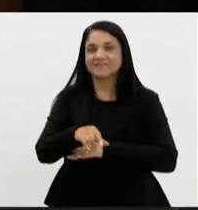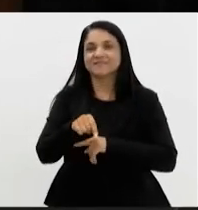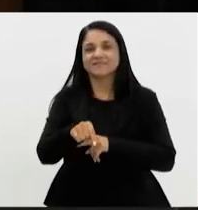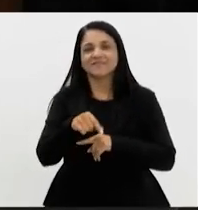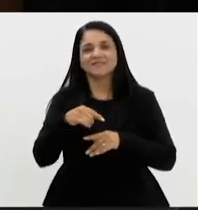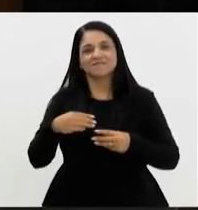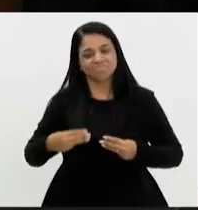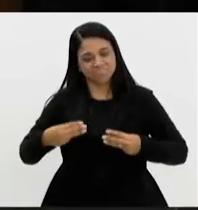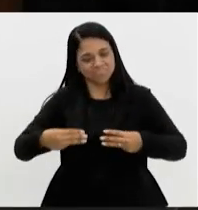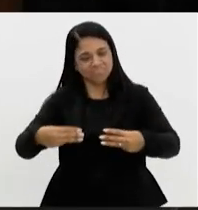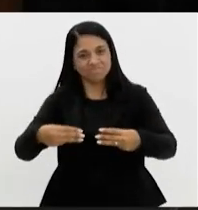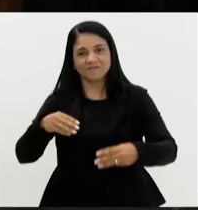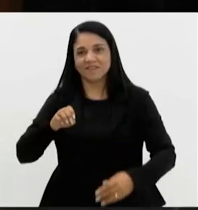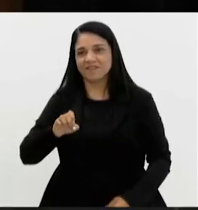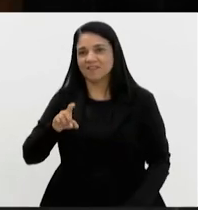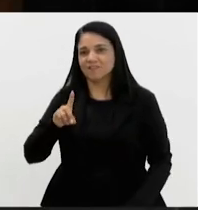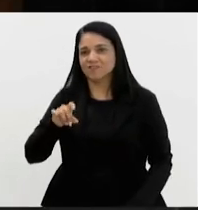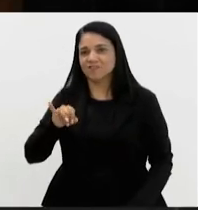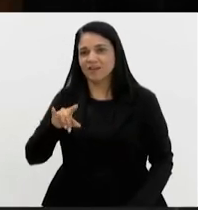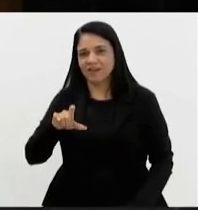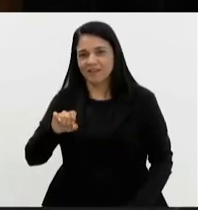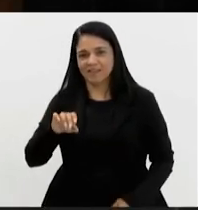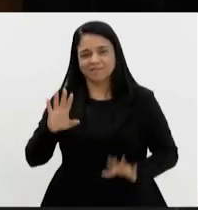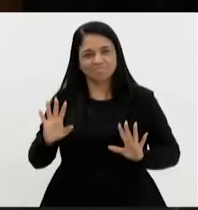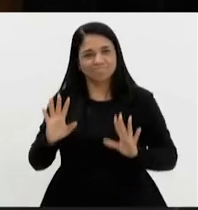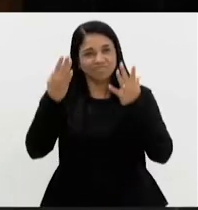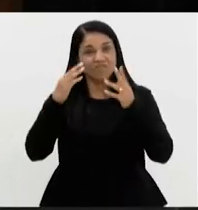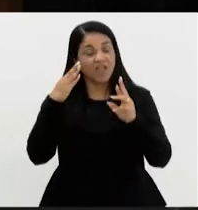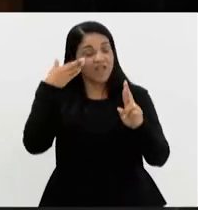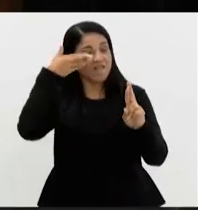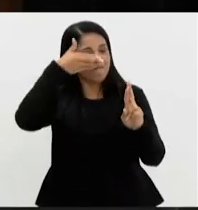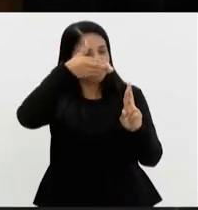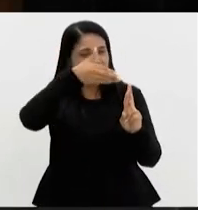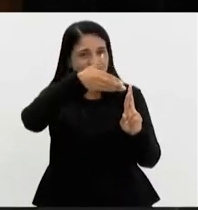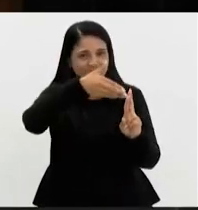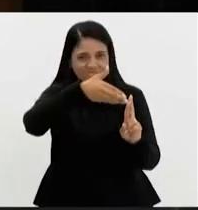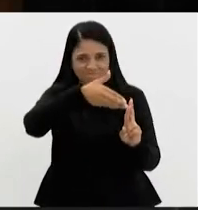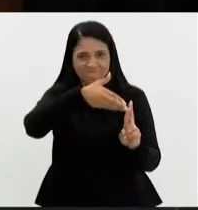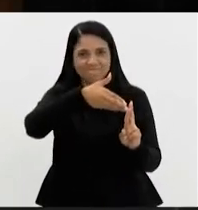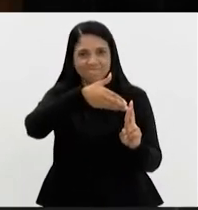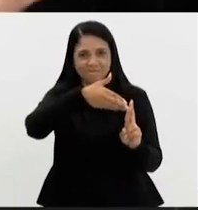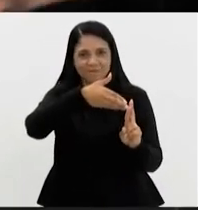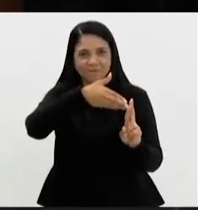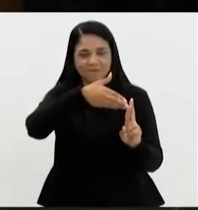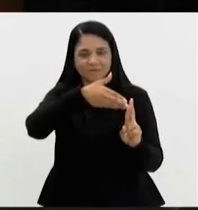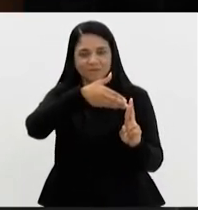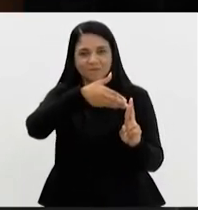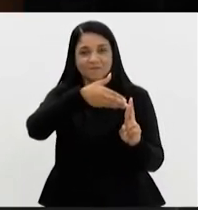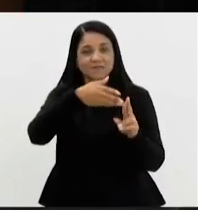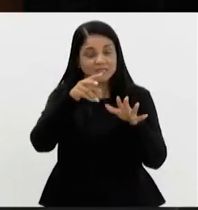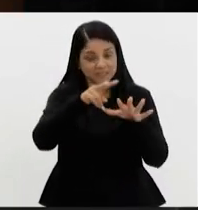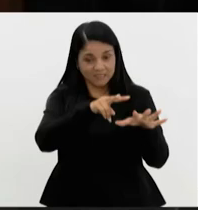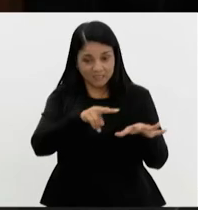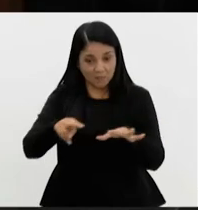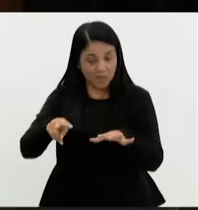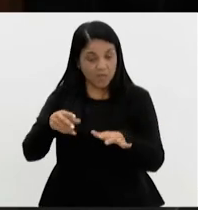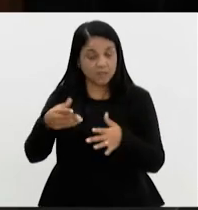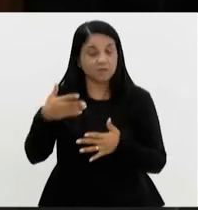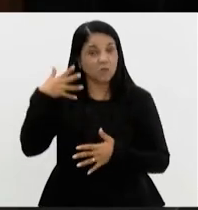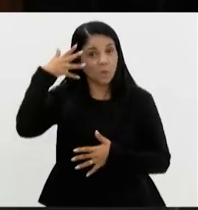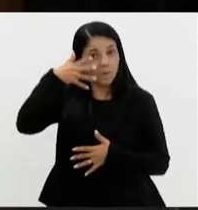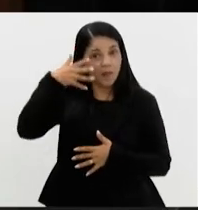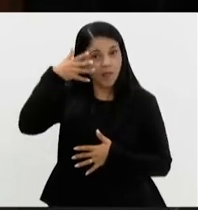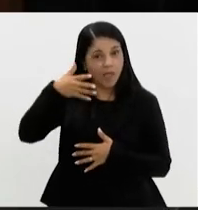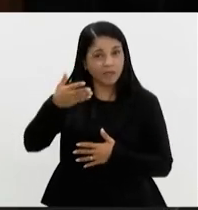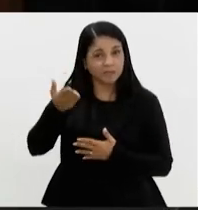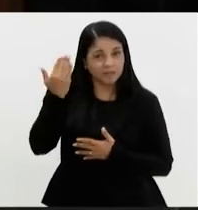ministra Edilene que é uma referência eh como eu disse essa semana numa palestra no no